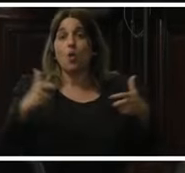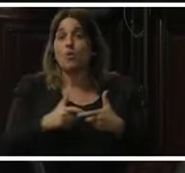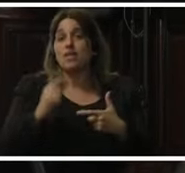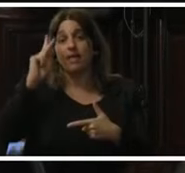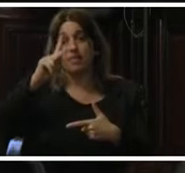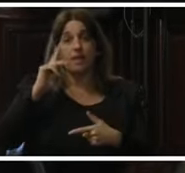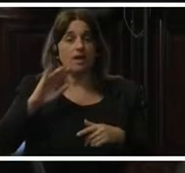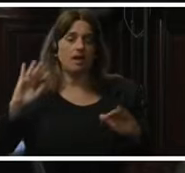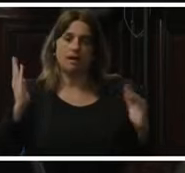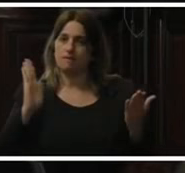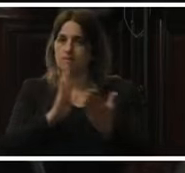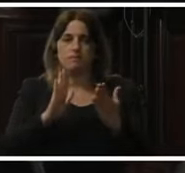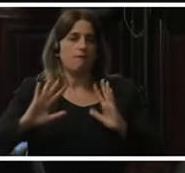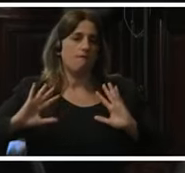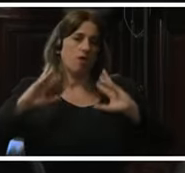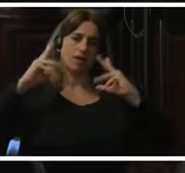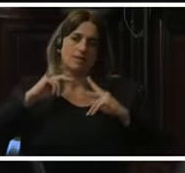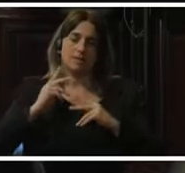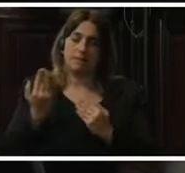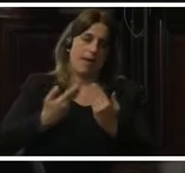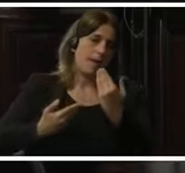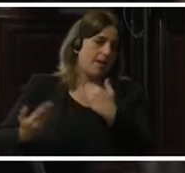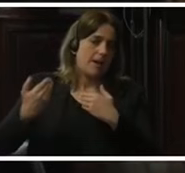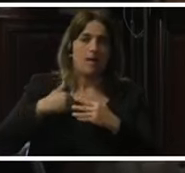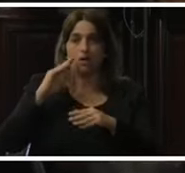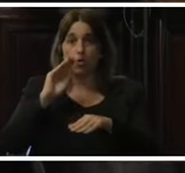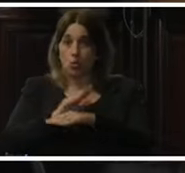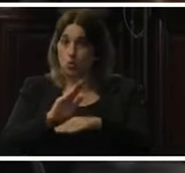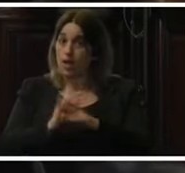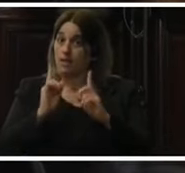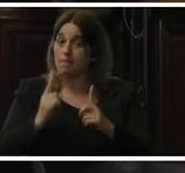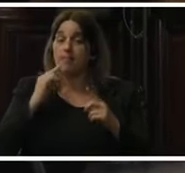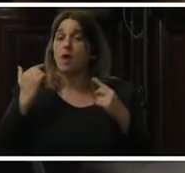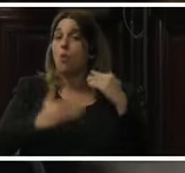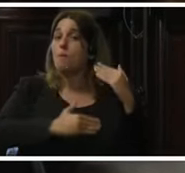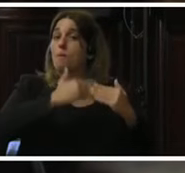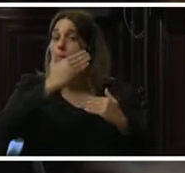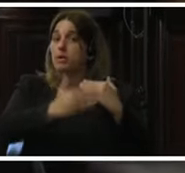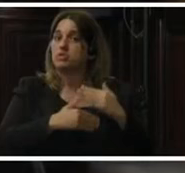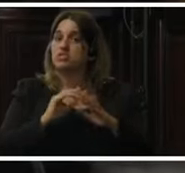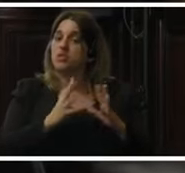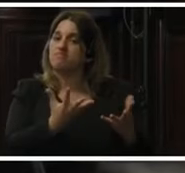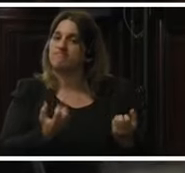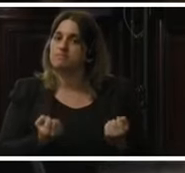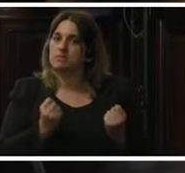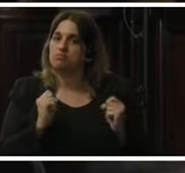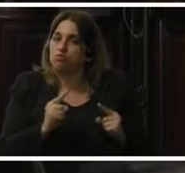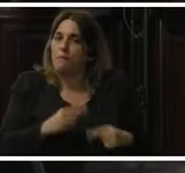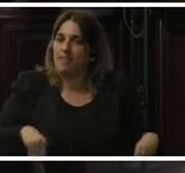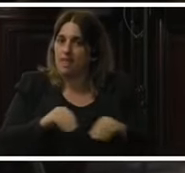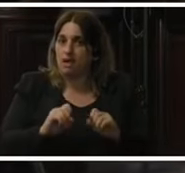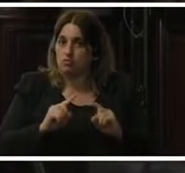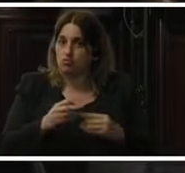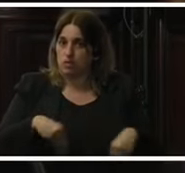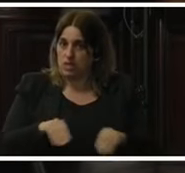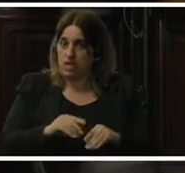físicas psíquicas e culturais seguidas de um ardiloso o processo de espoliação do seu patrimônio de sua terra promovido sob tutela estatal